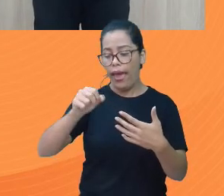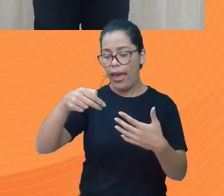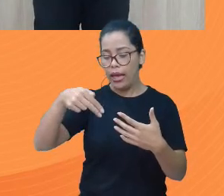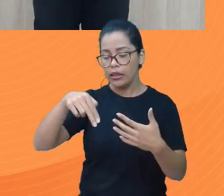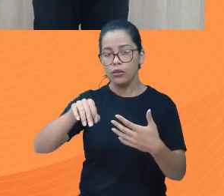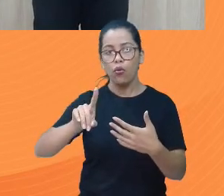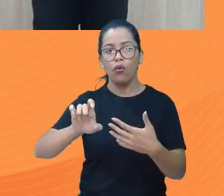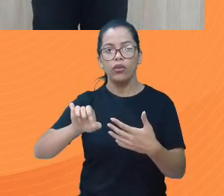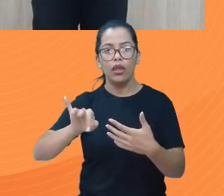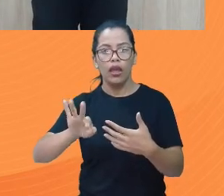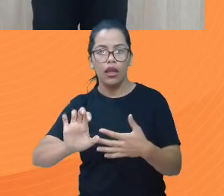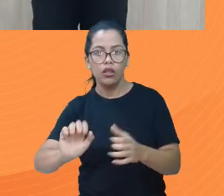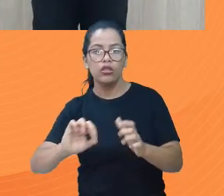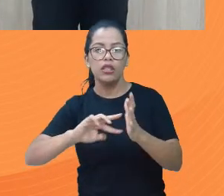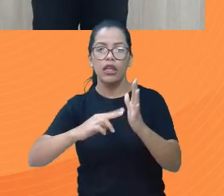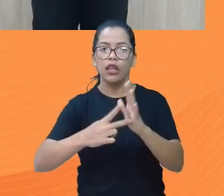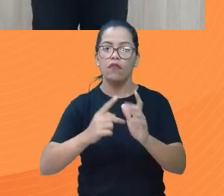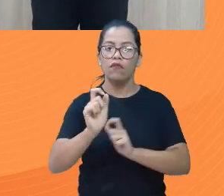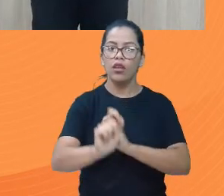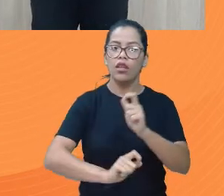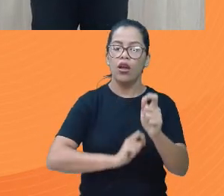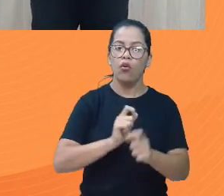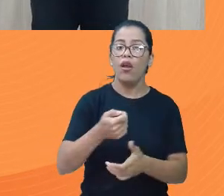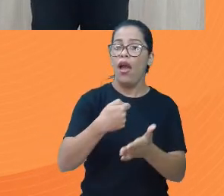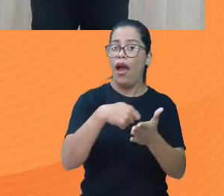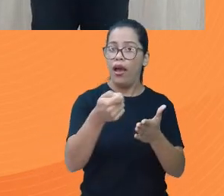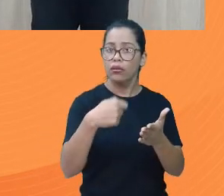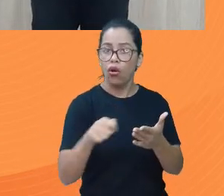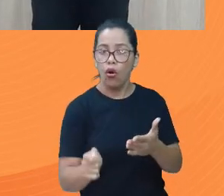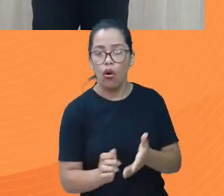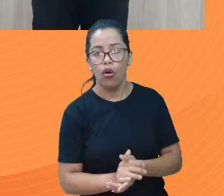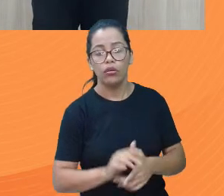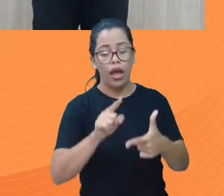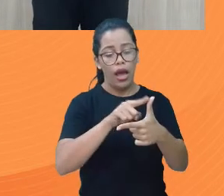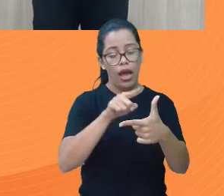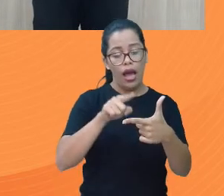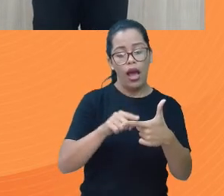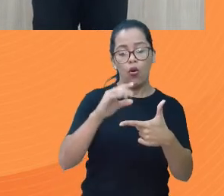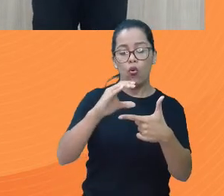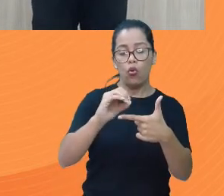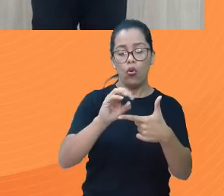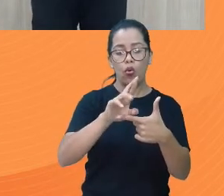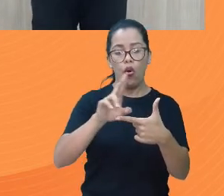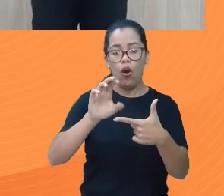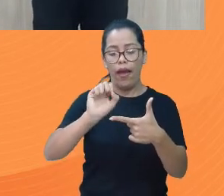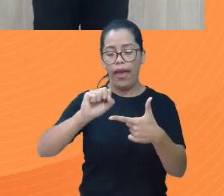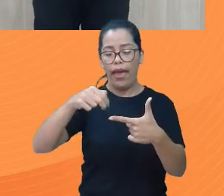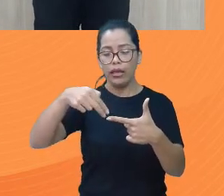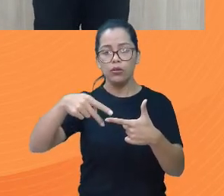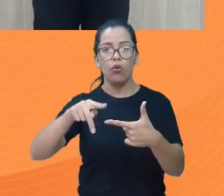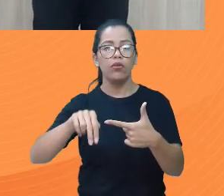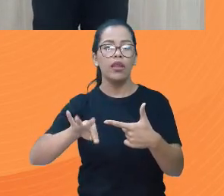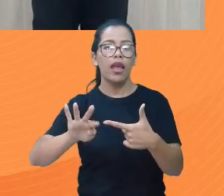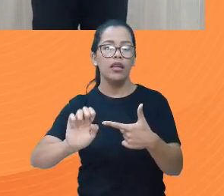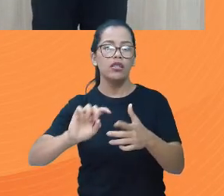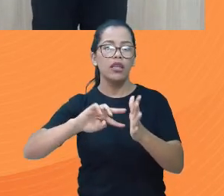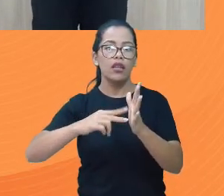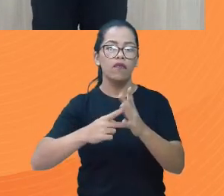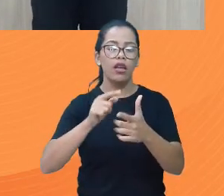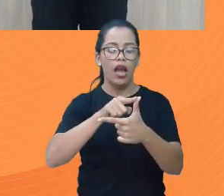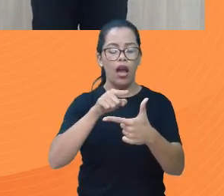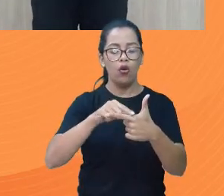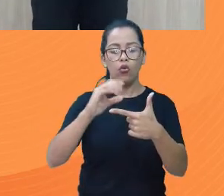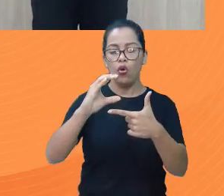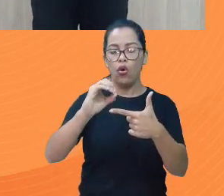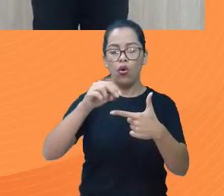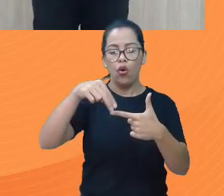primeira definição, anota aí. Os ângulos correspondentes, eles são congruentes. E o que são ângulos congruentes? Já